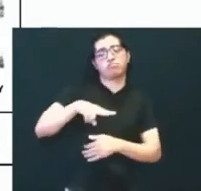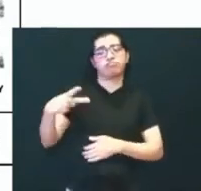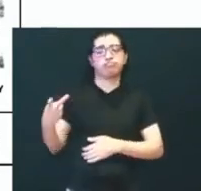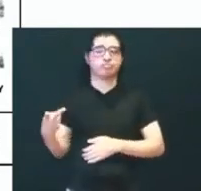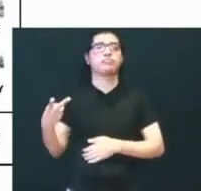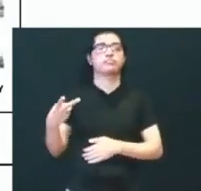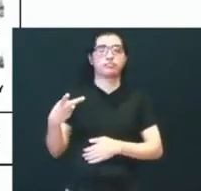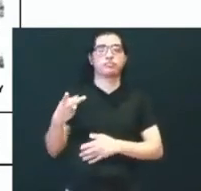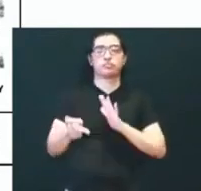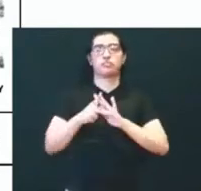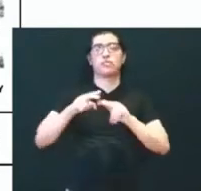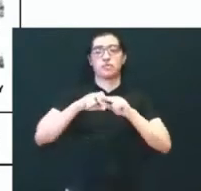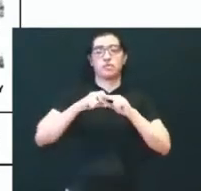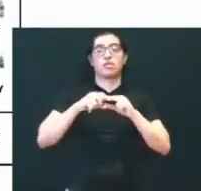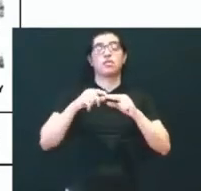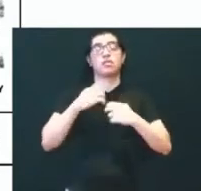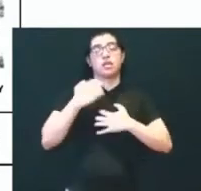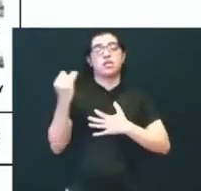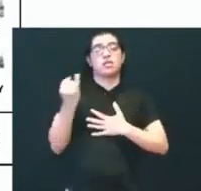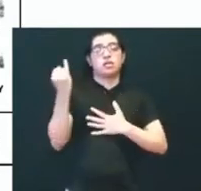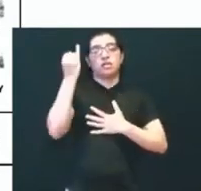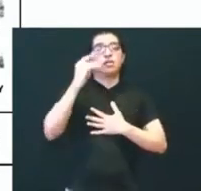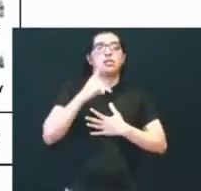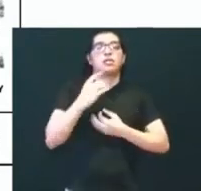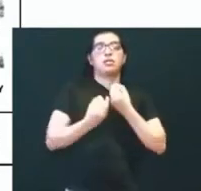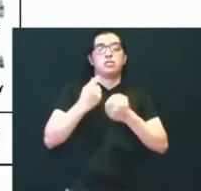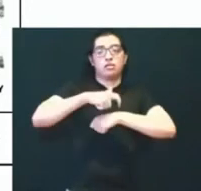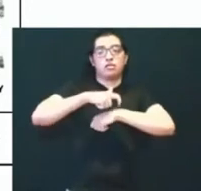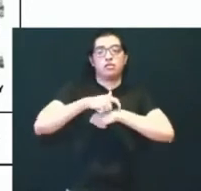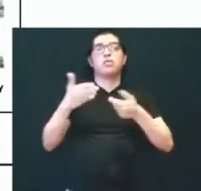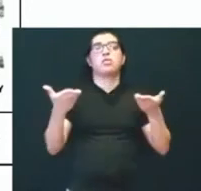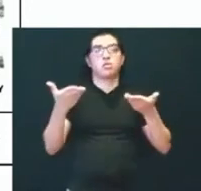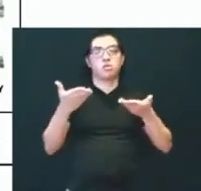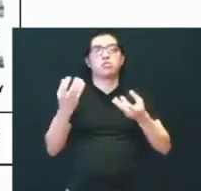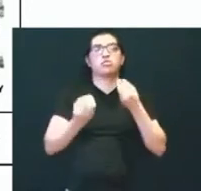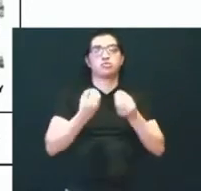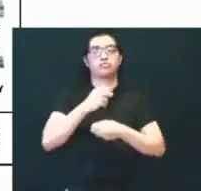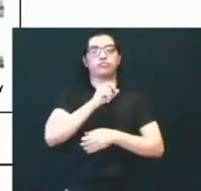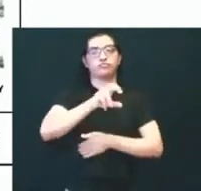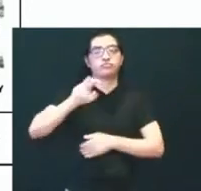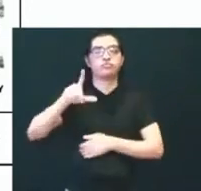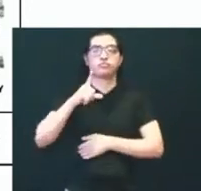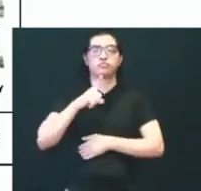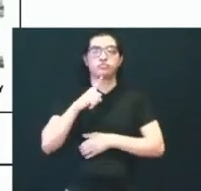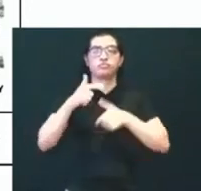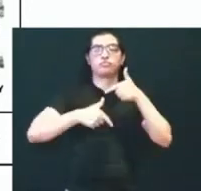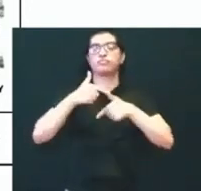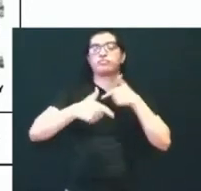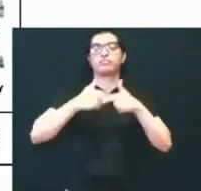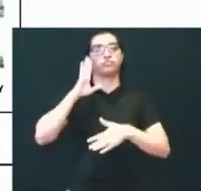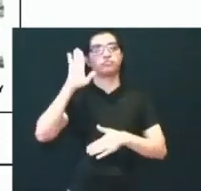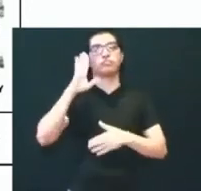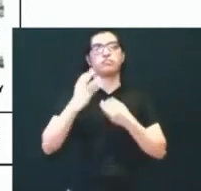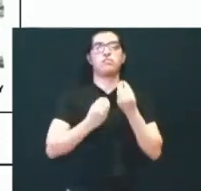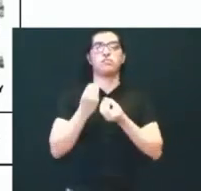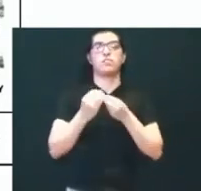paciente. Então, por isso que é extremamente importante hoje, diante desse conhecimento, os serviços,